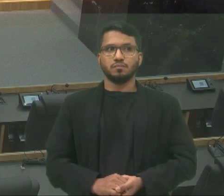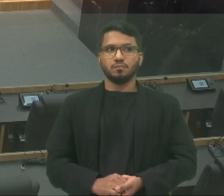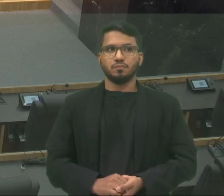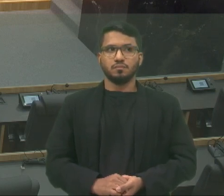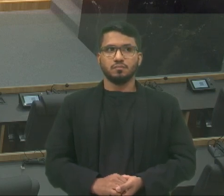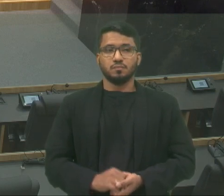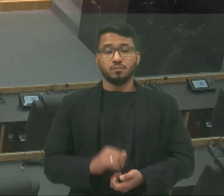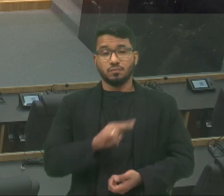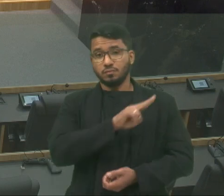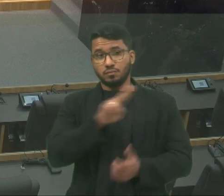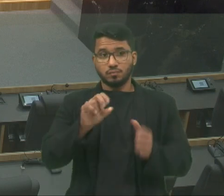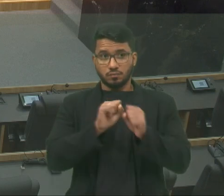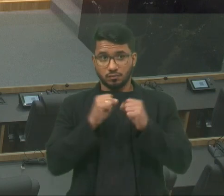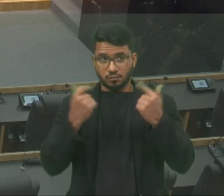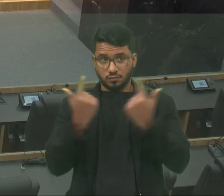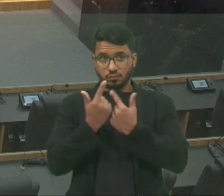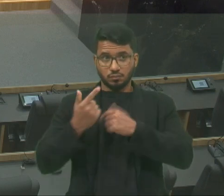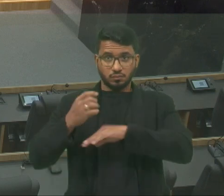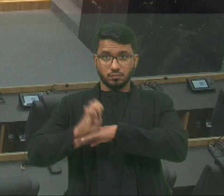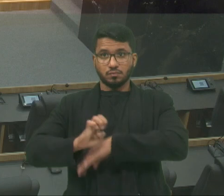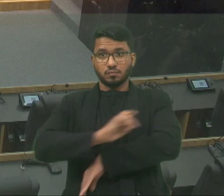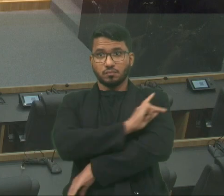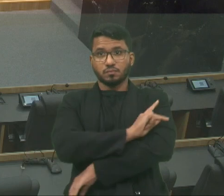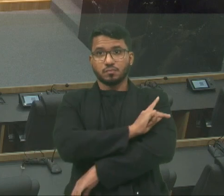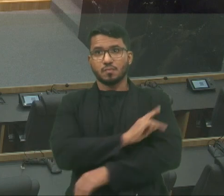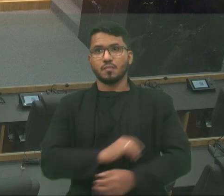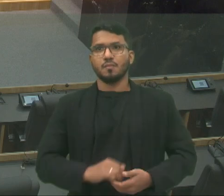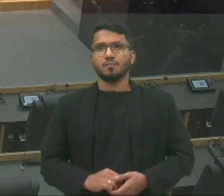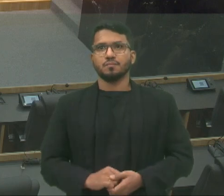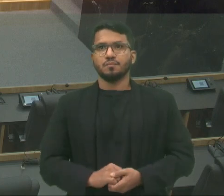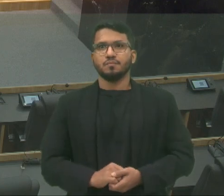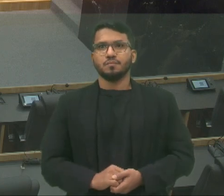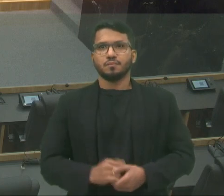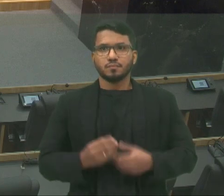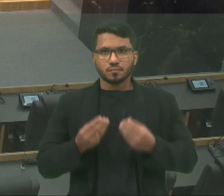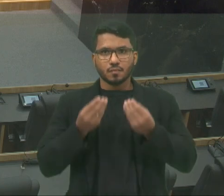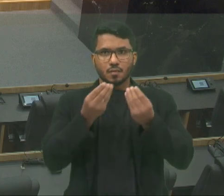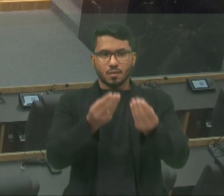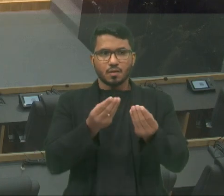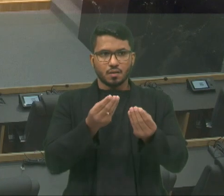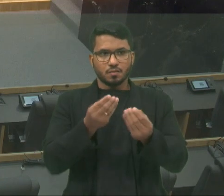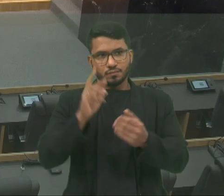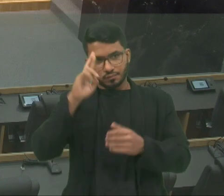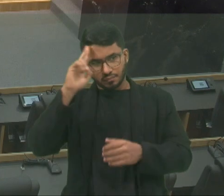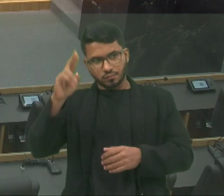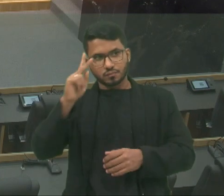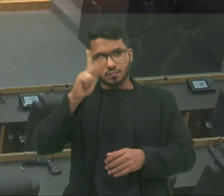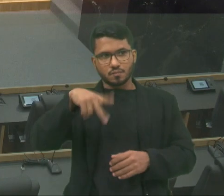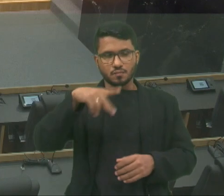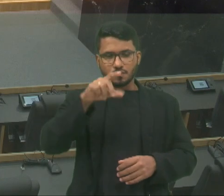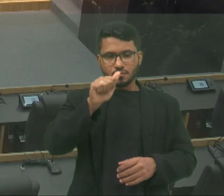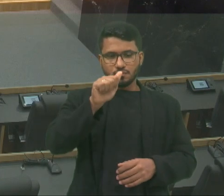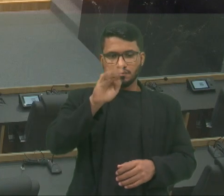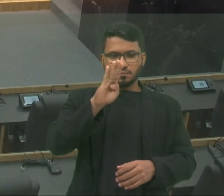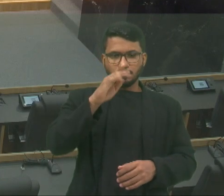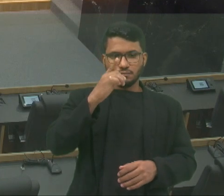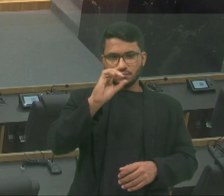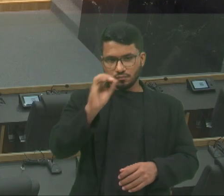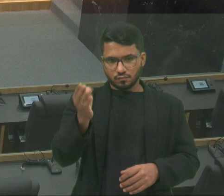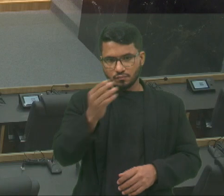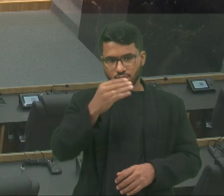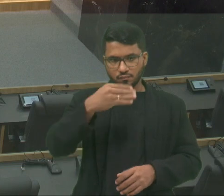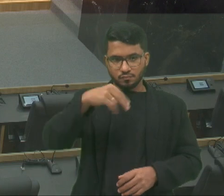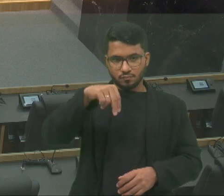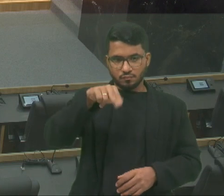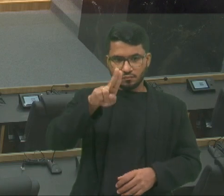Em nome do Poder Legislativo do Estado do Piauí, entrego ao senhor Pablo Nunes o título de